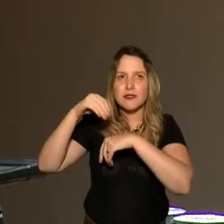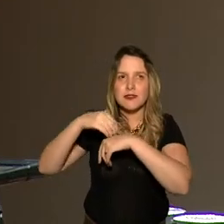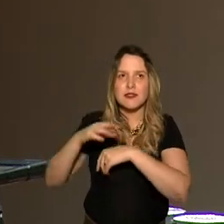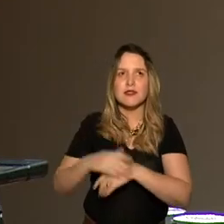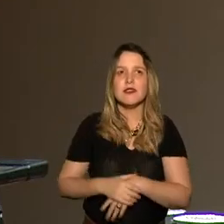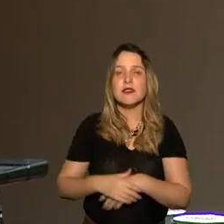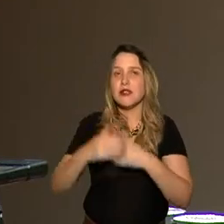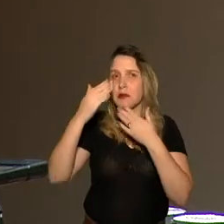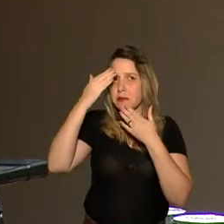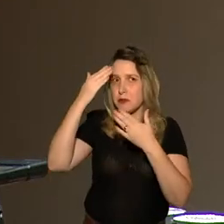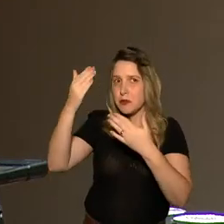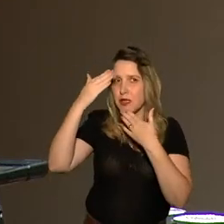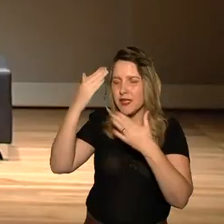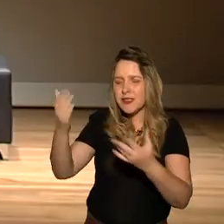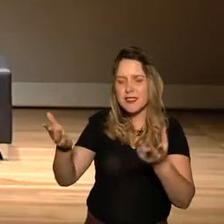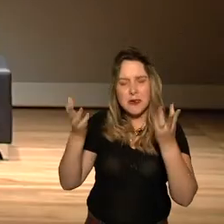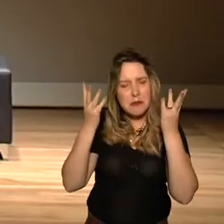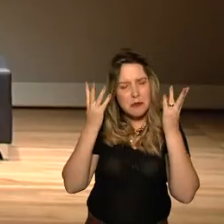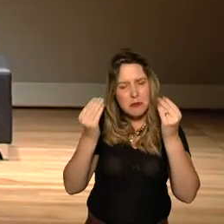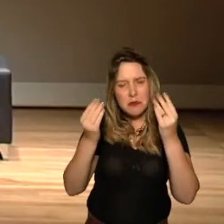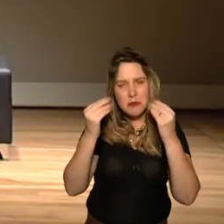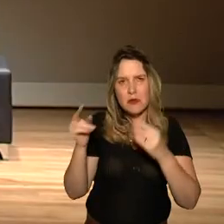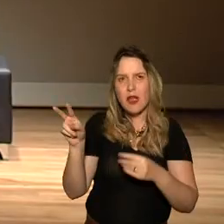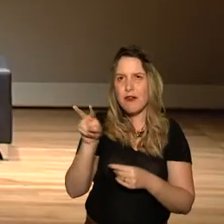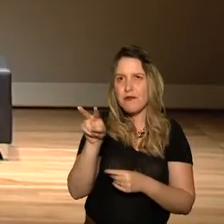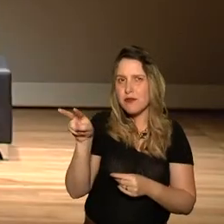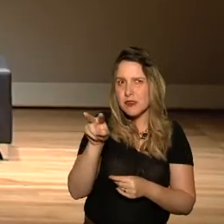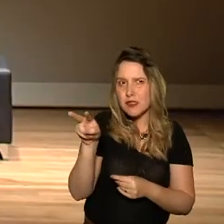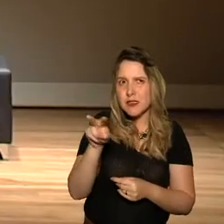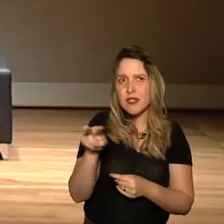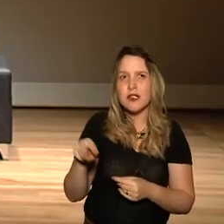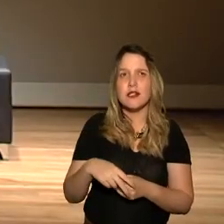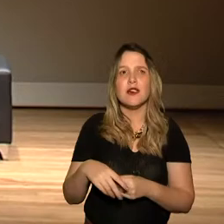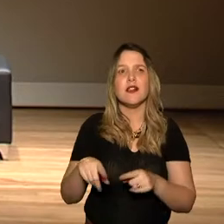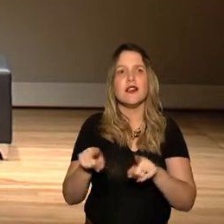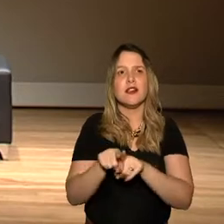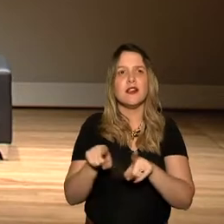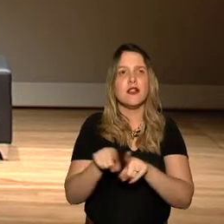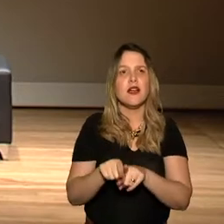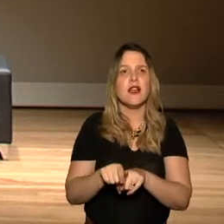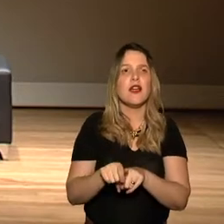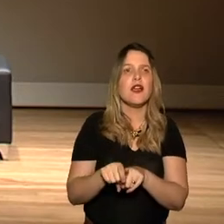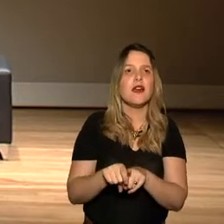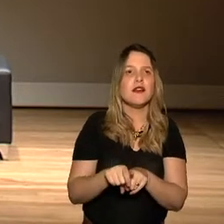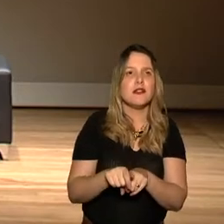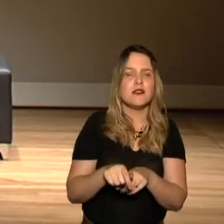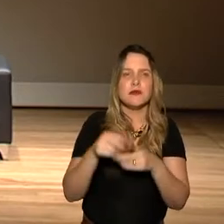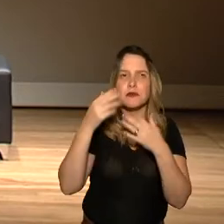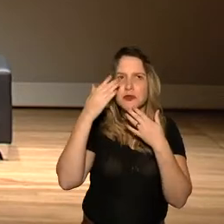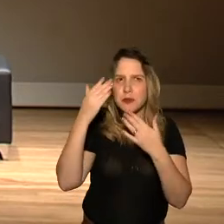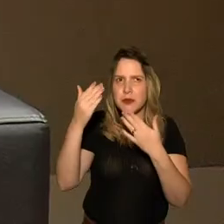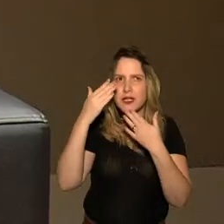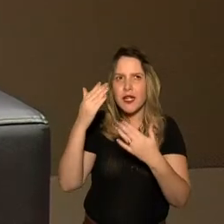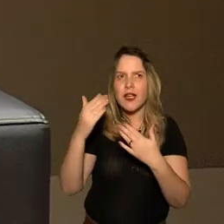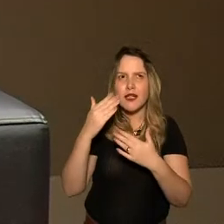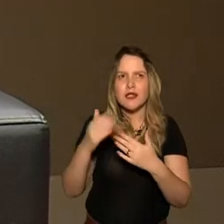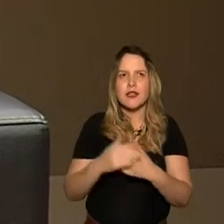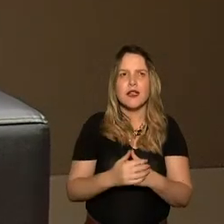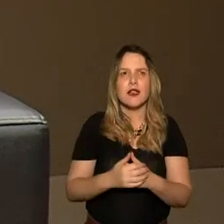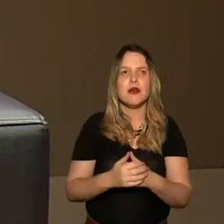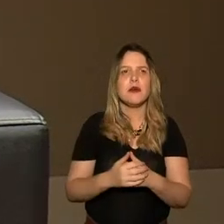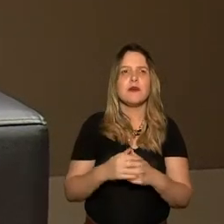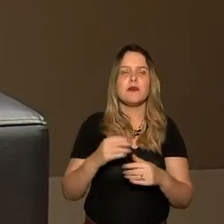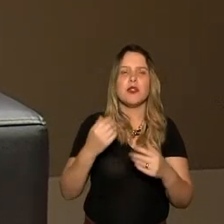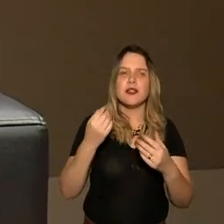queria agradecer muito a presença da Cláudia Vendramini é muito obrigada por